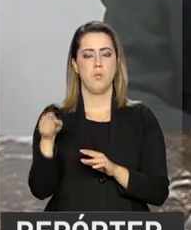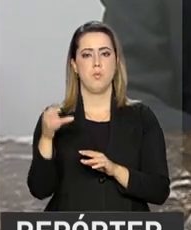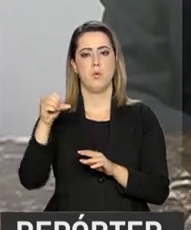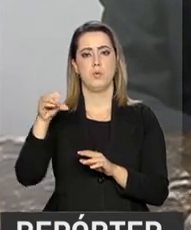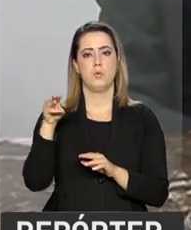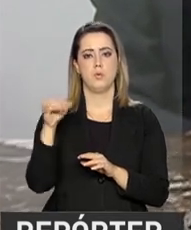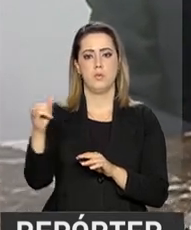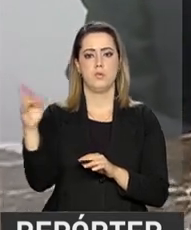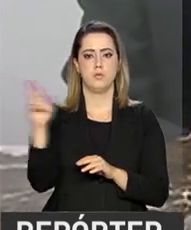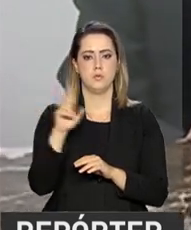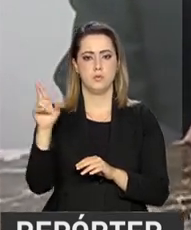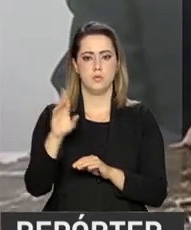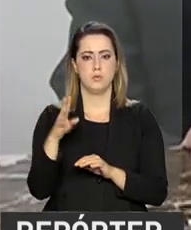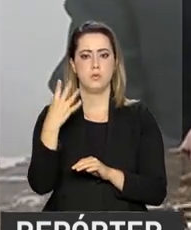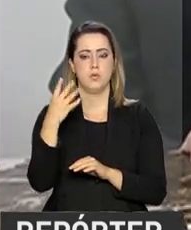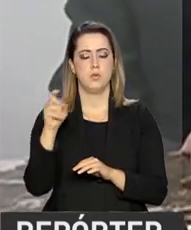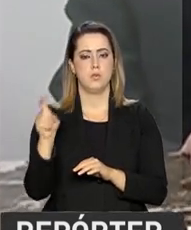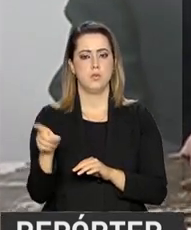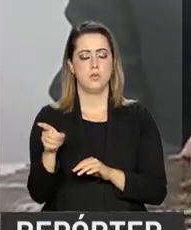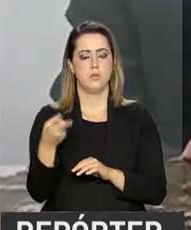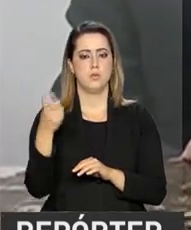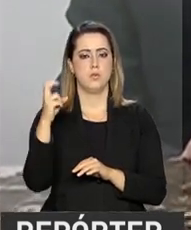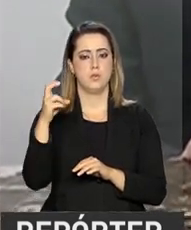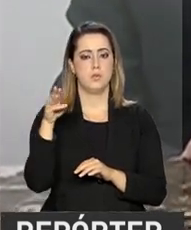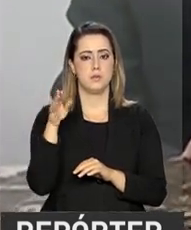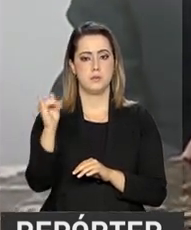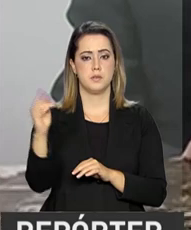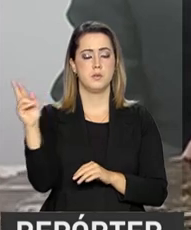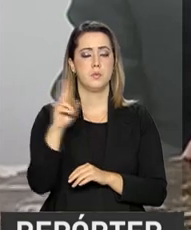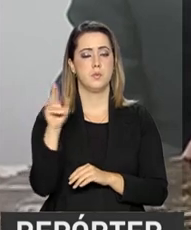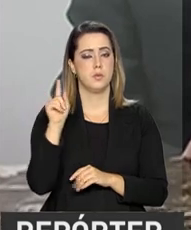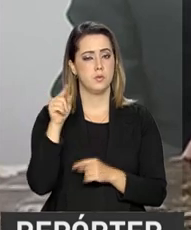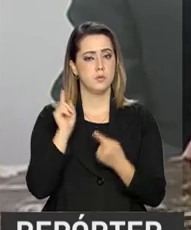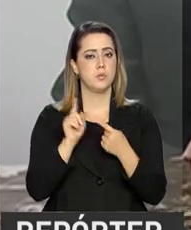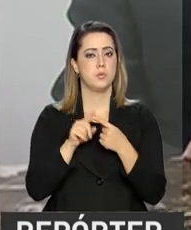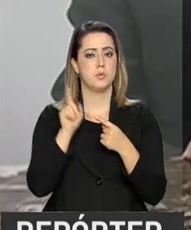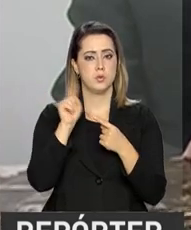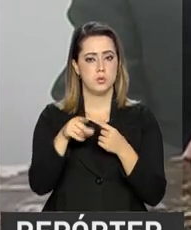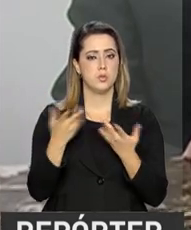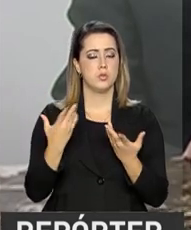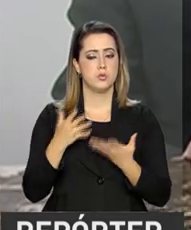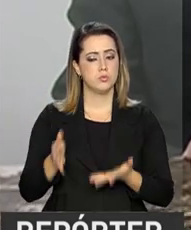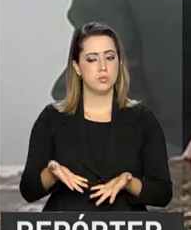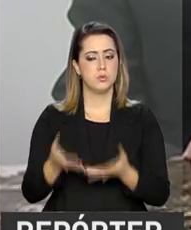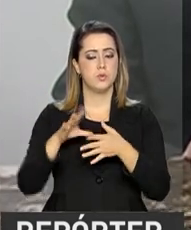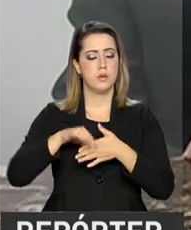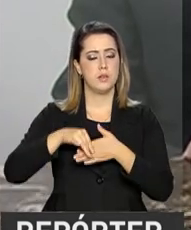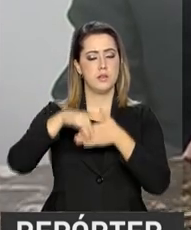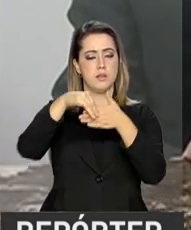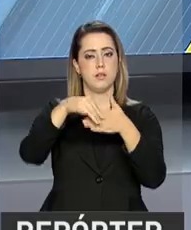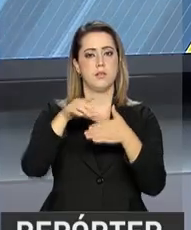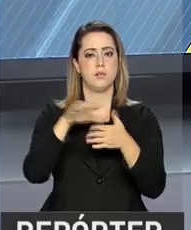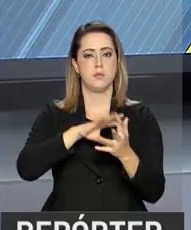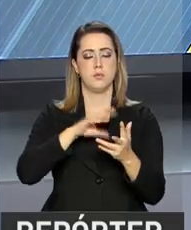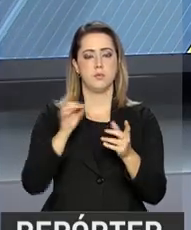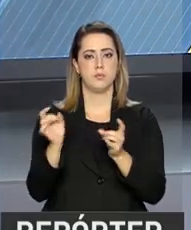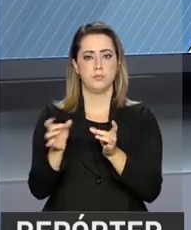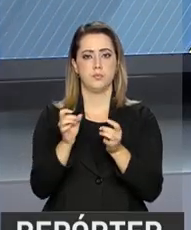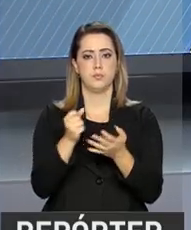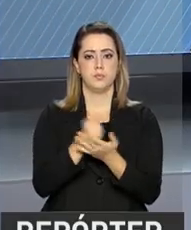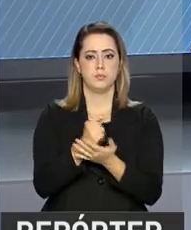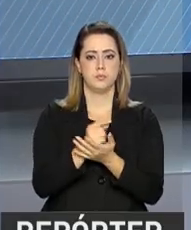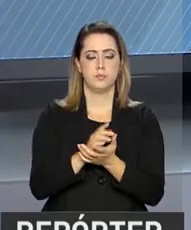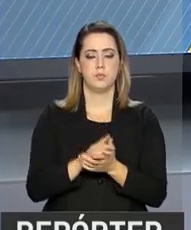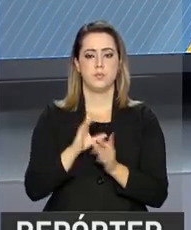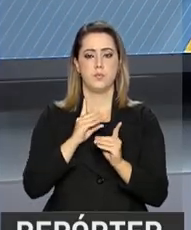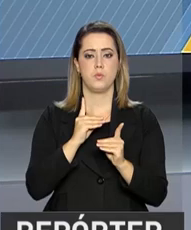mais, totalizando esses 4,5 bilhões. E o objetivo é manter a liderança de mercado que a GM tem.